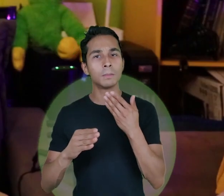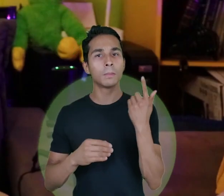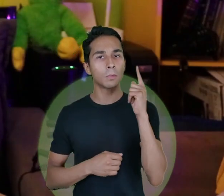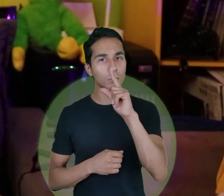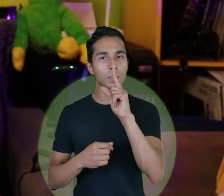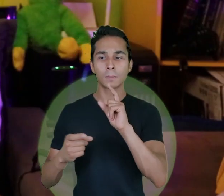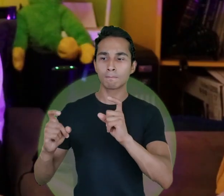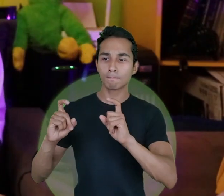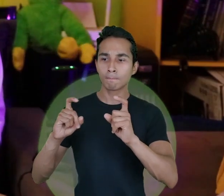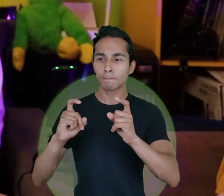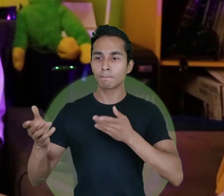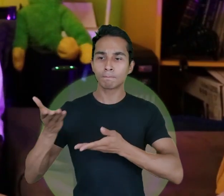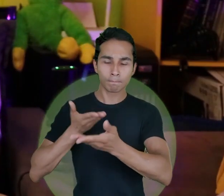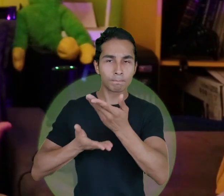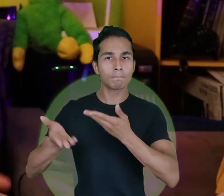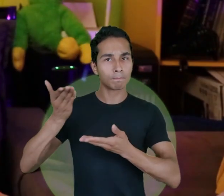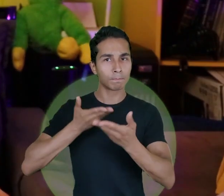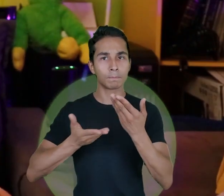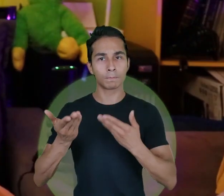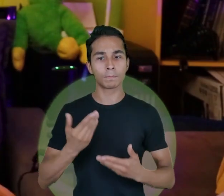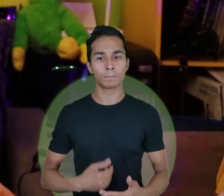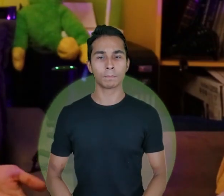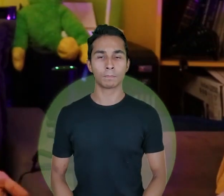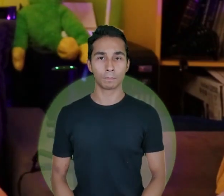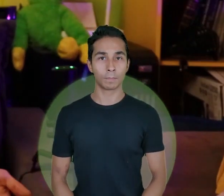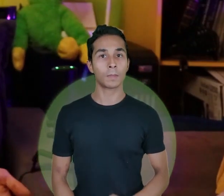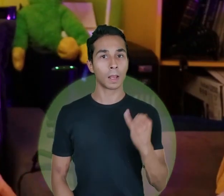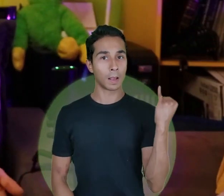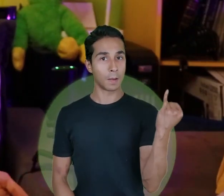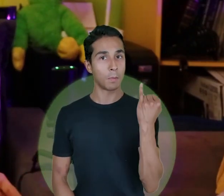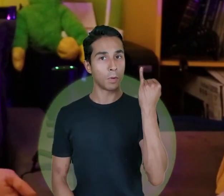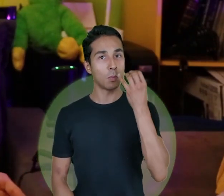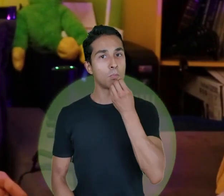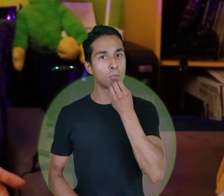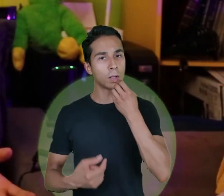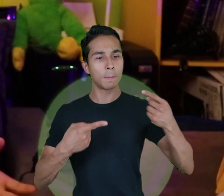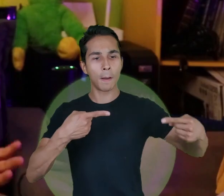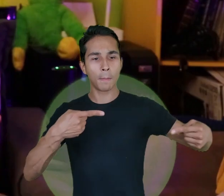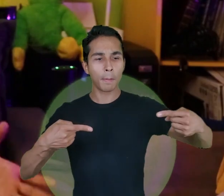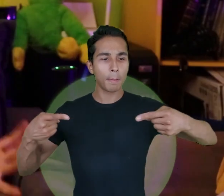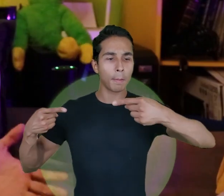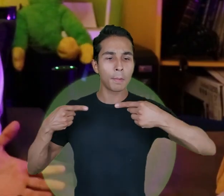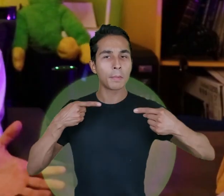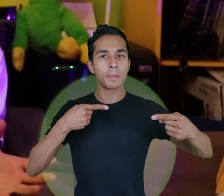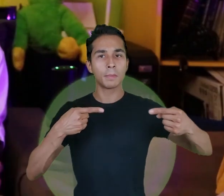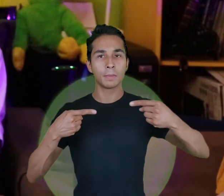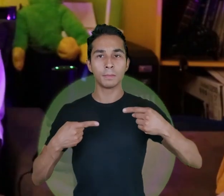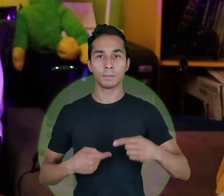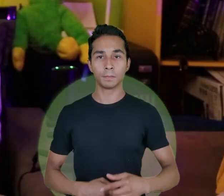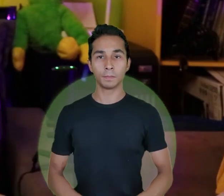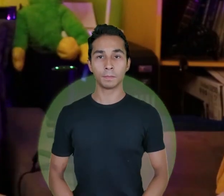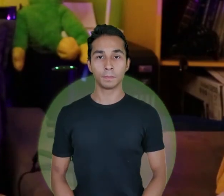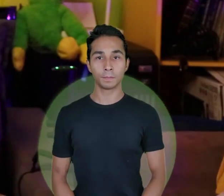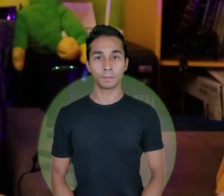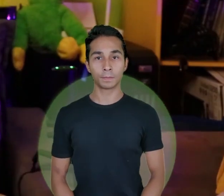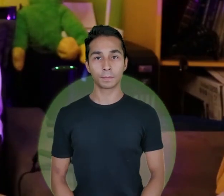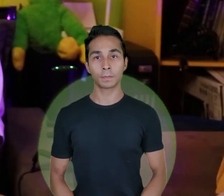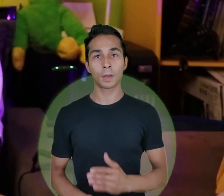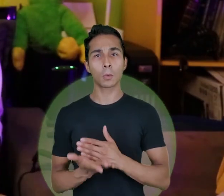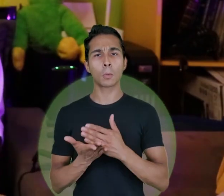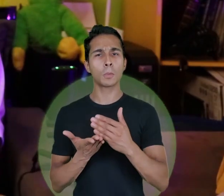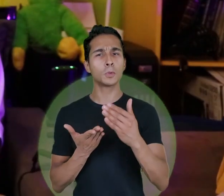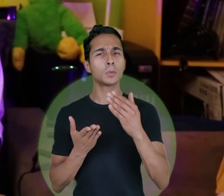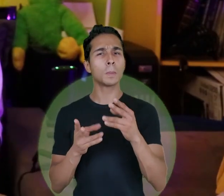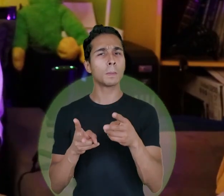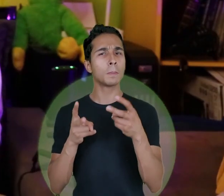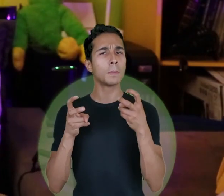galera para construir esses fóruns de cultura, porque são lugares importantes de discussão. Só que, quando a gente começou a perceber que as reuniões